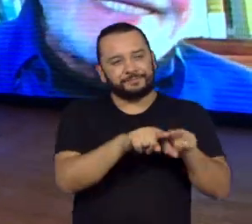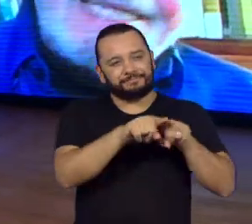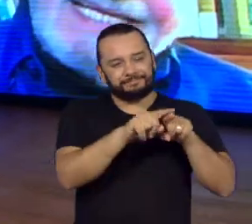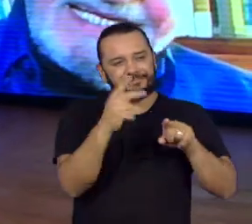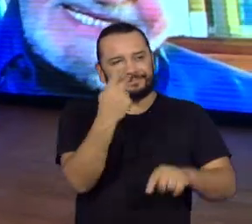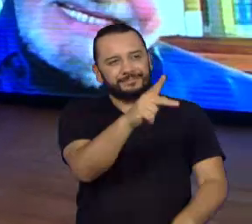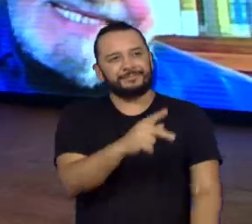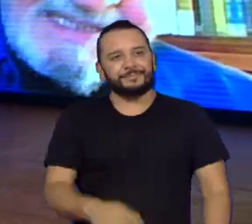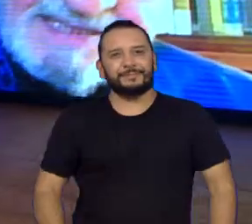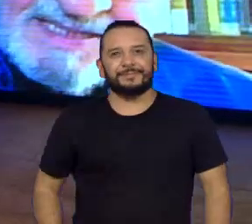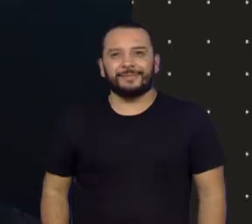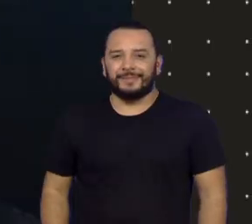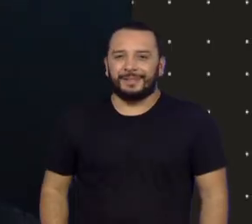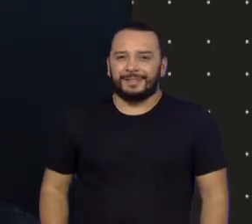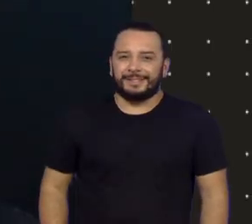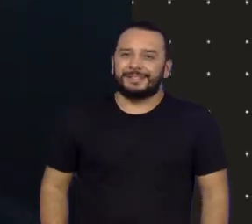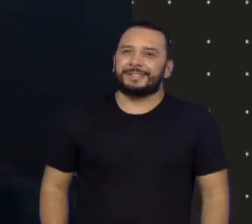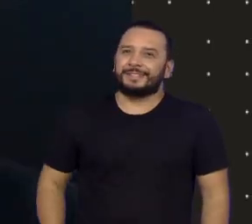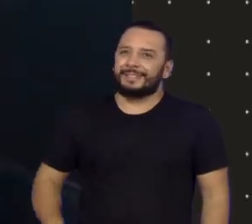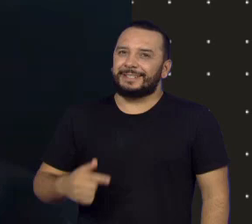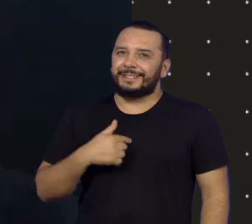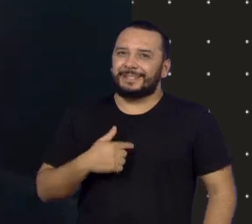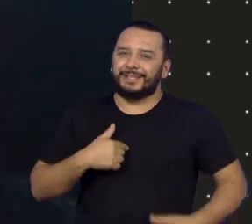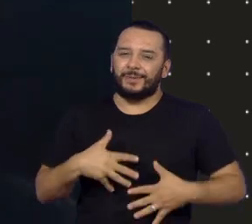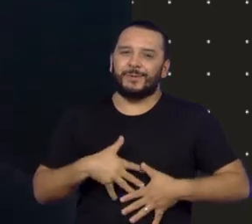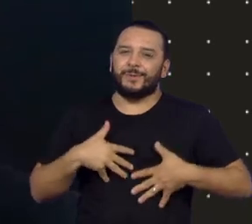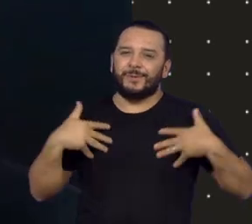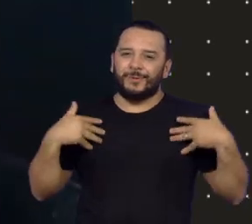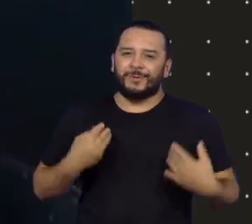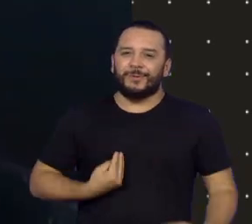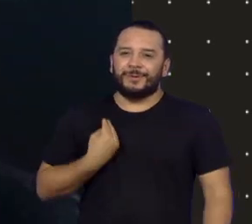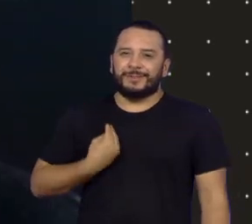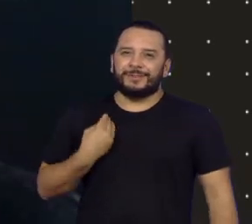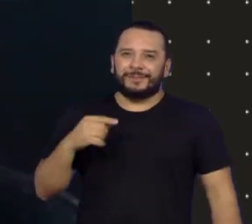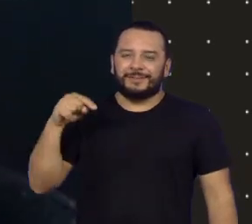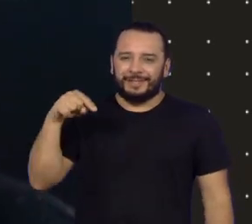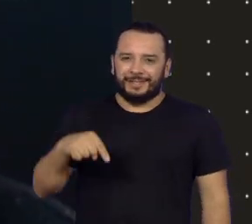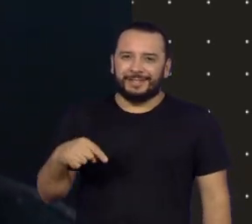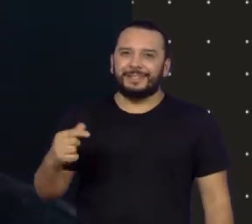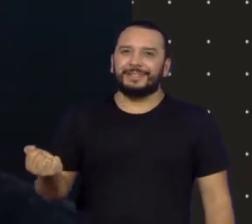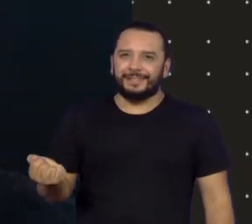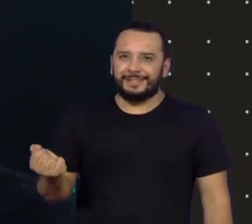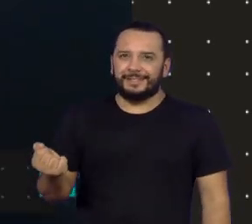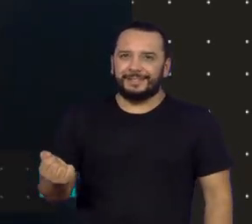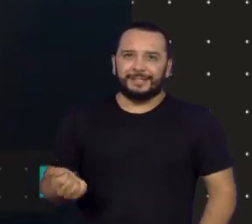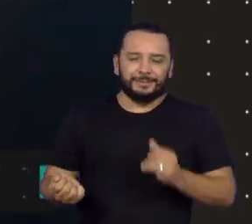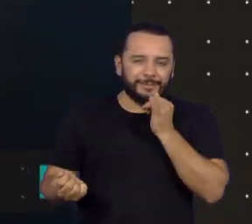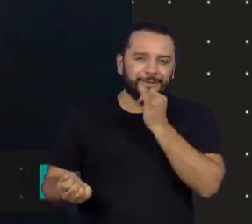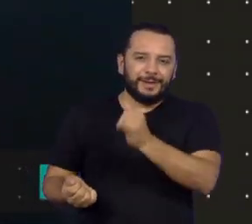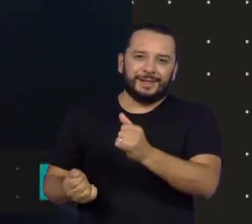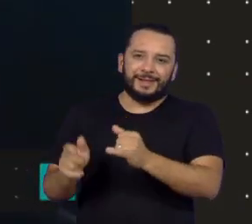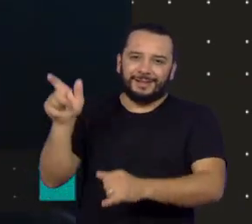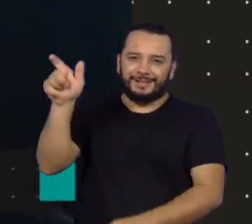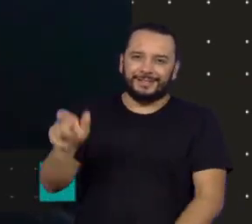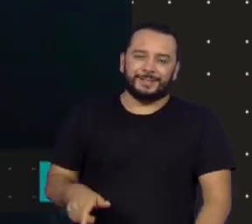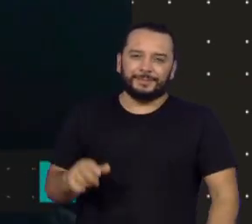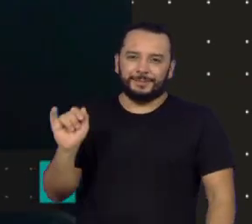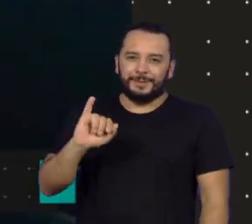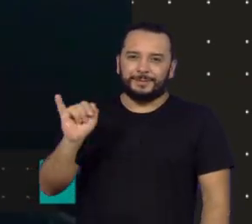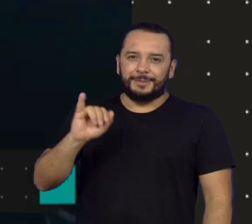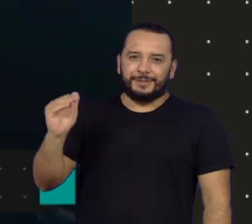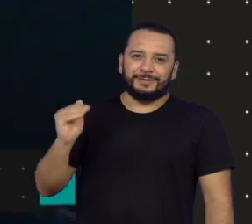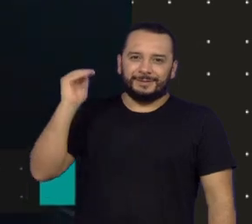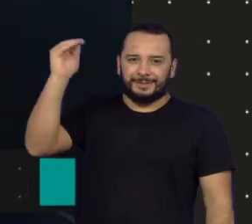seu irmão. Eu estou aqui com muito orgulho para falar do meu irmão mais